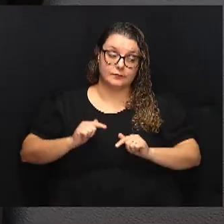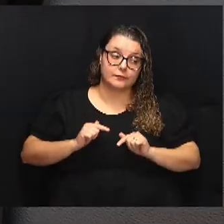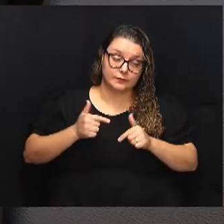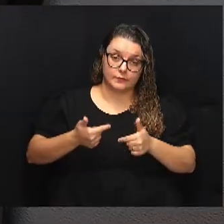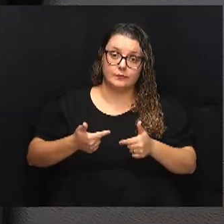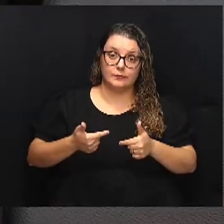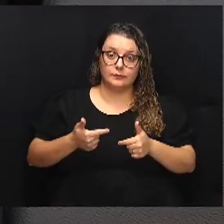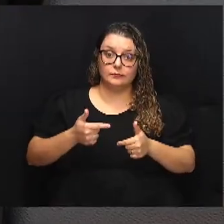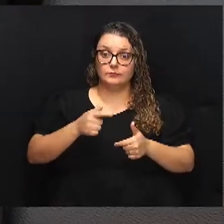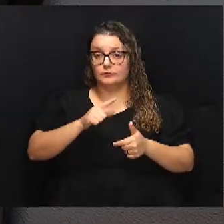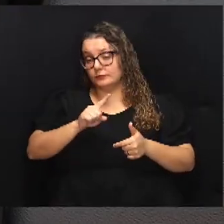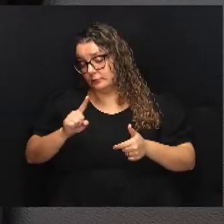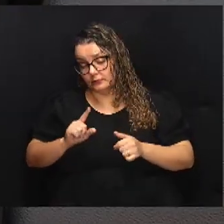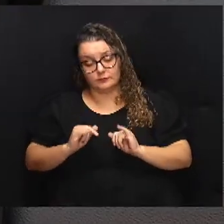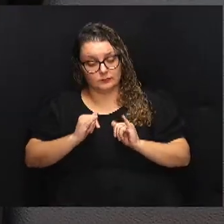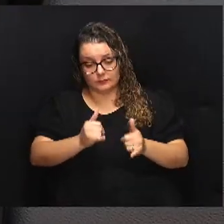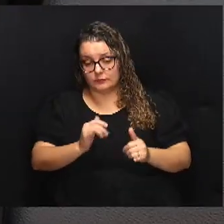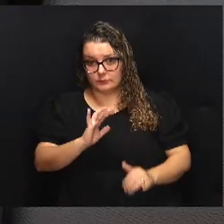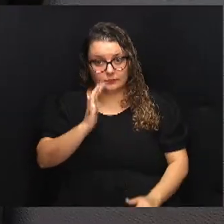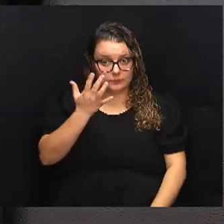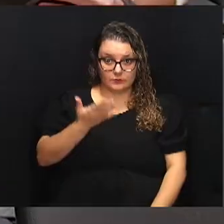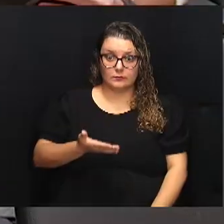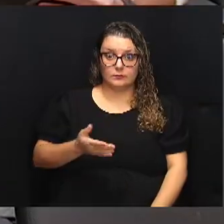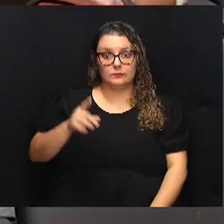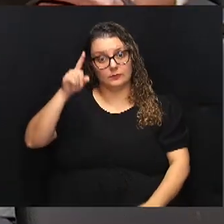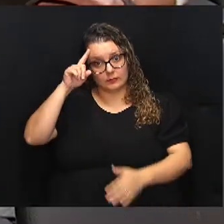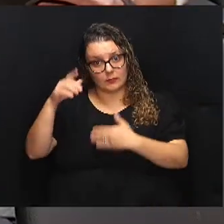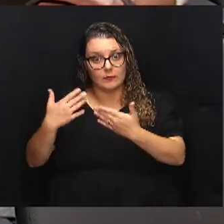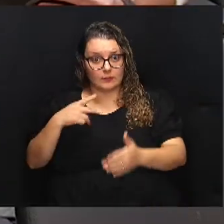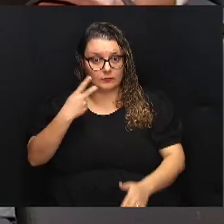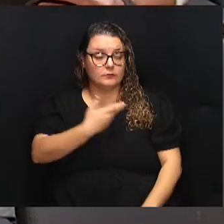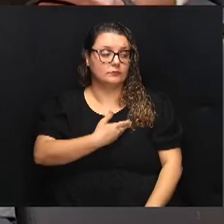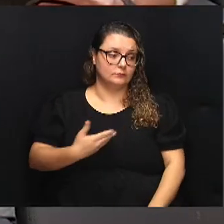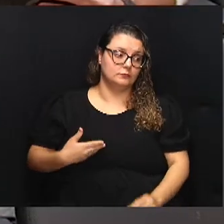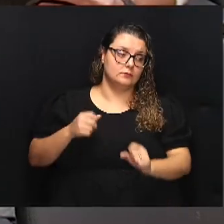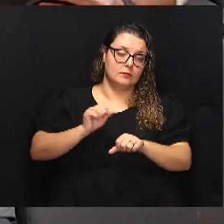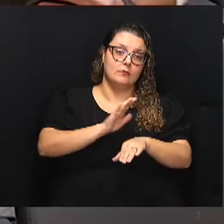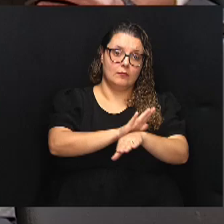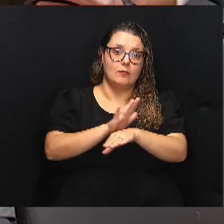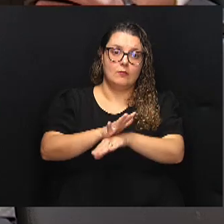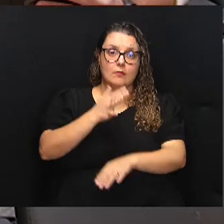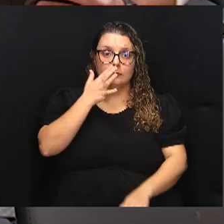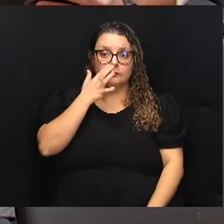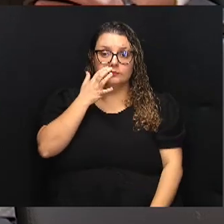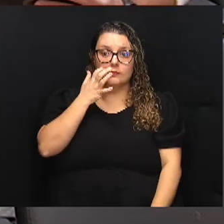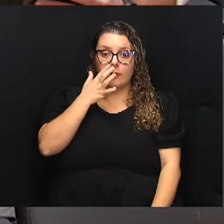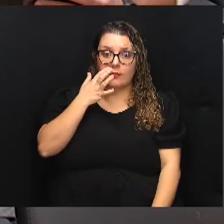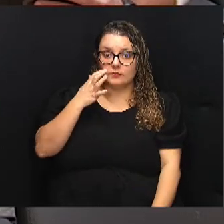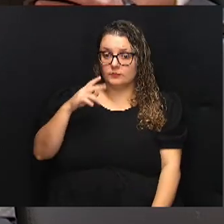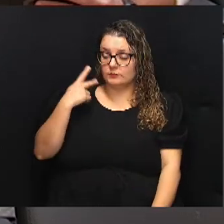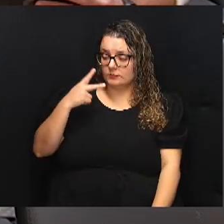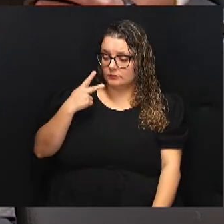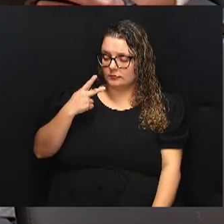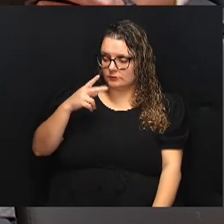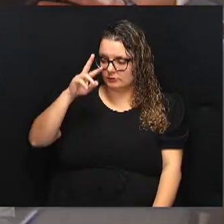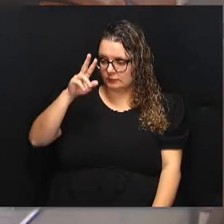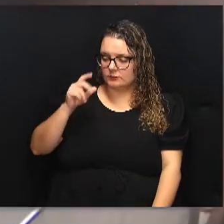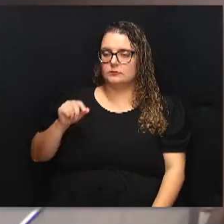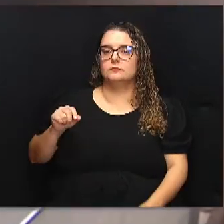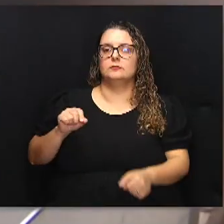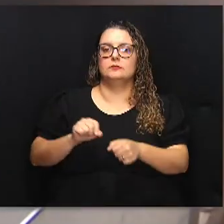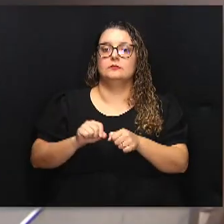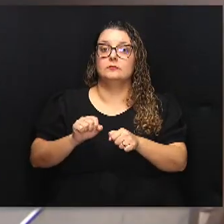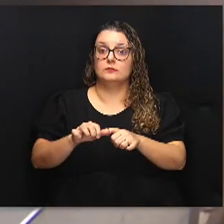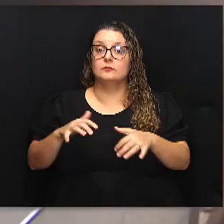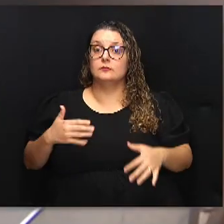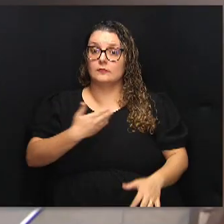abandonos não aconteçam e nós precisamos colocar em prática as políticas públicas que possam ajudar. Vereador, recentemente o senhor realizou uma audiência